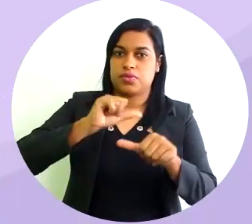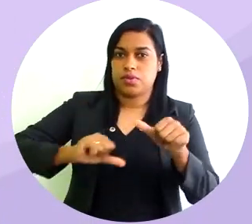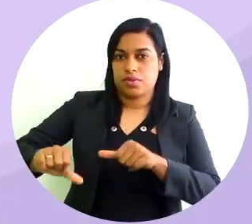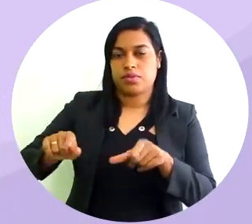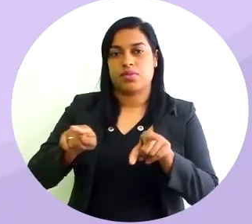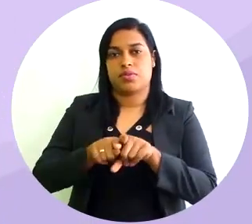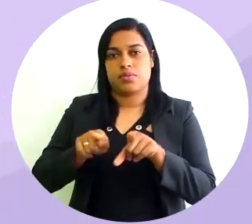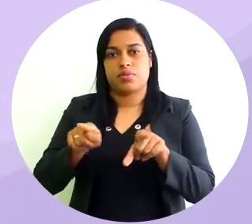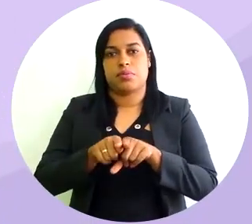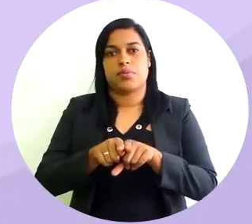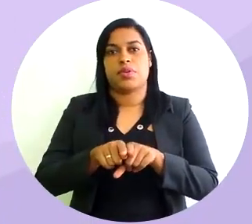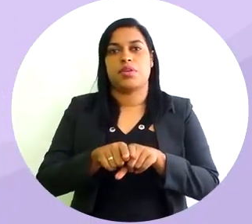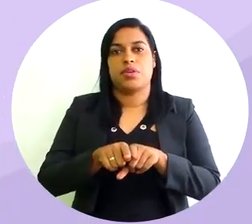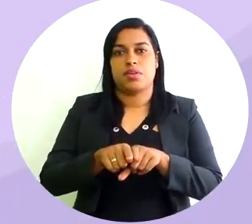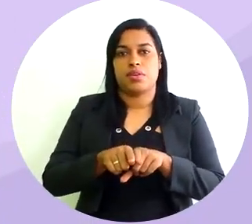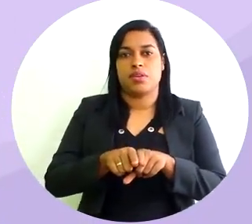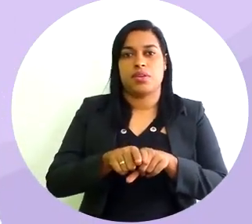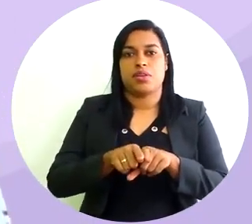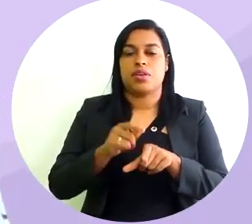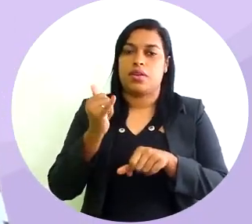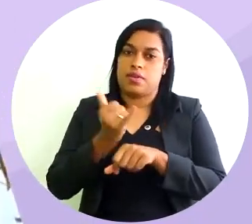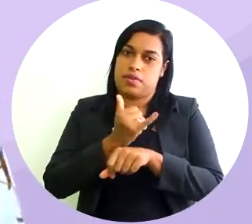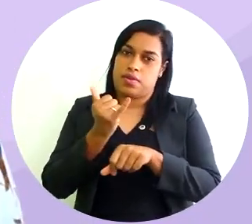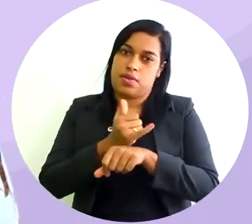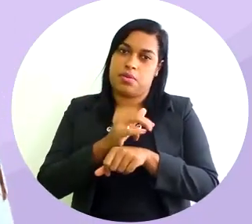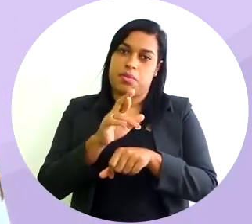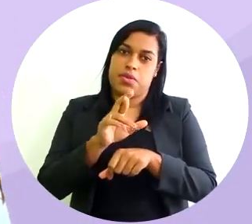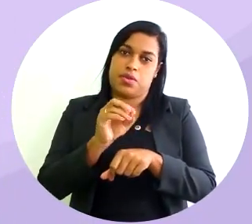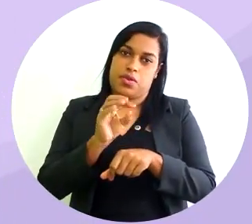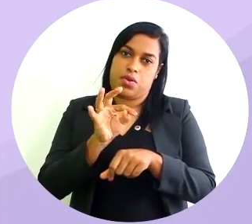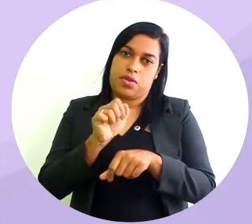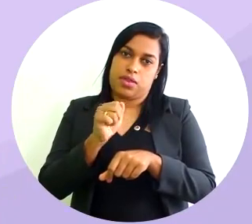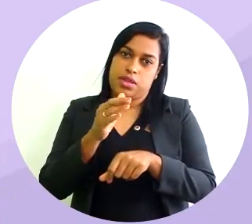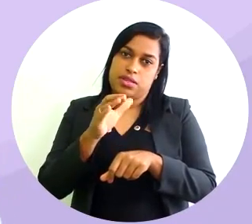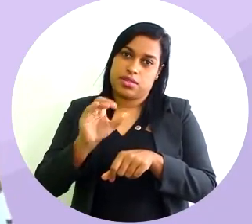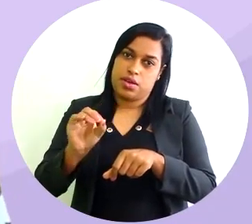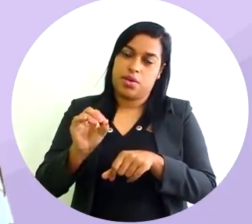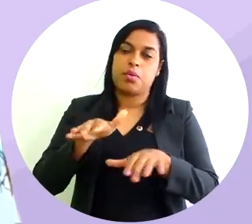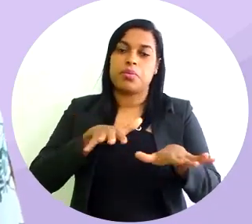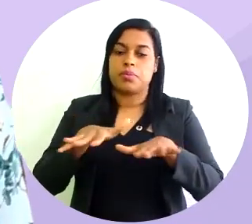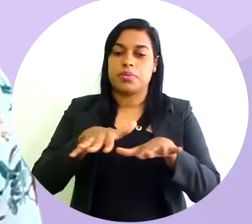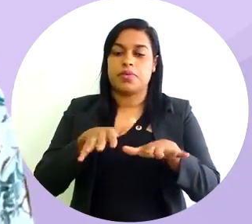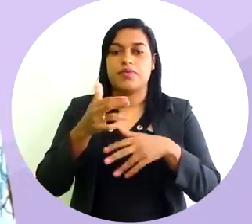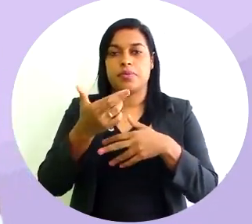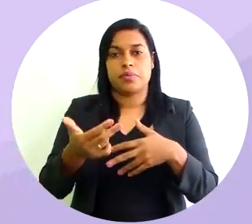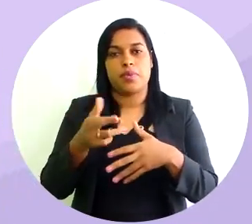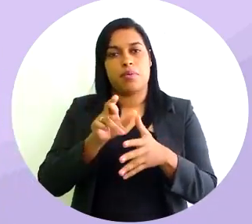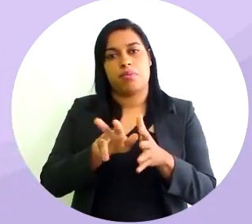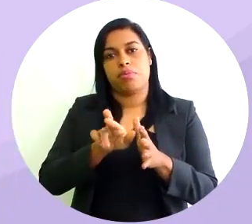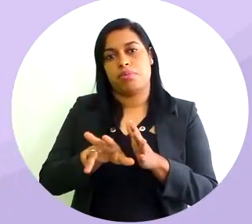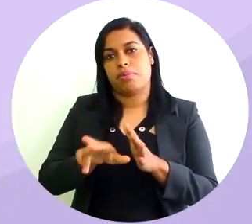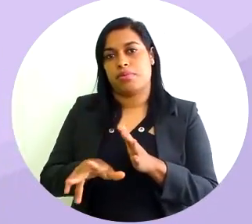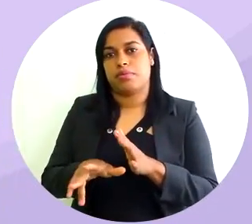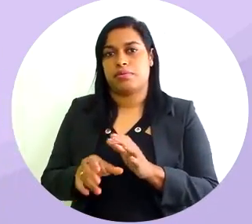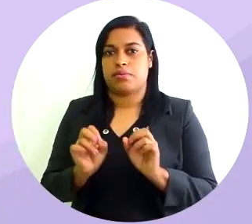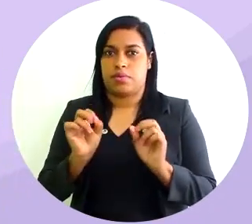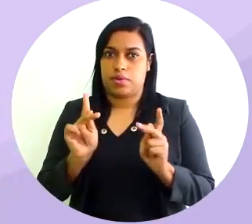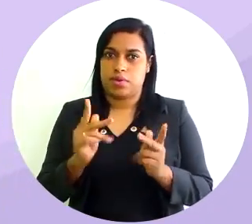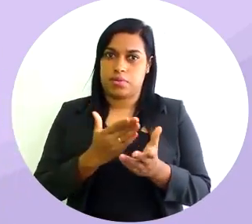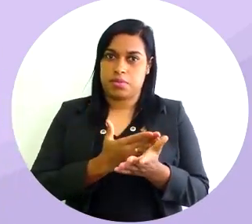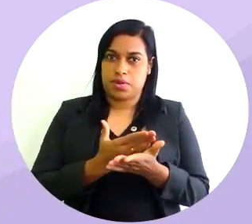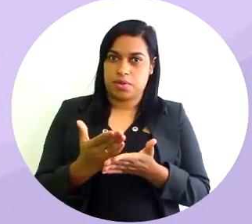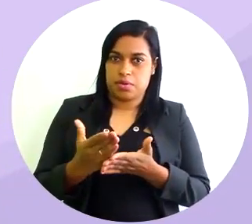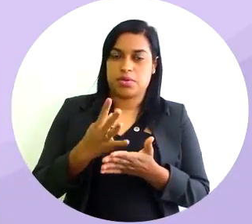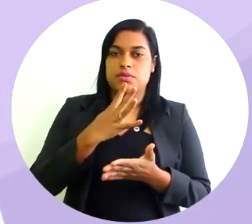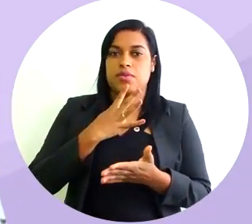de modificação, como a ferramenta Rotate, para rotacionar, para mover objetos e assim por diante.